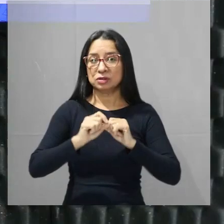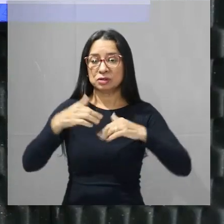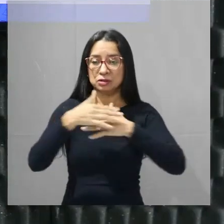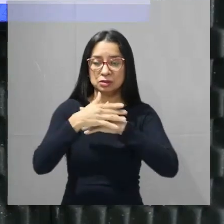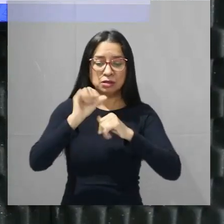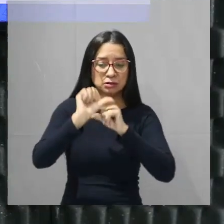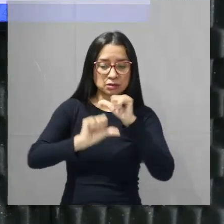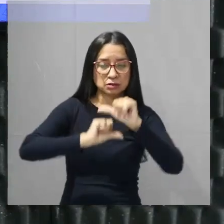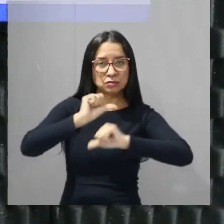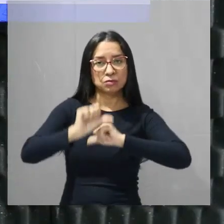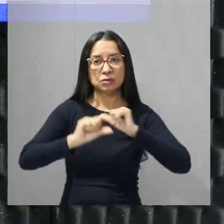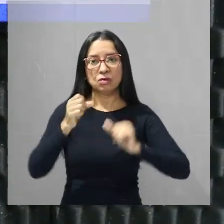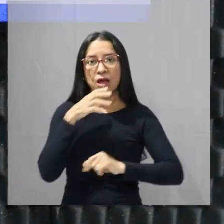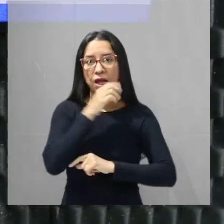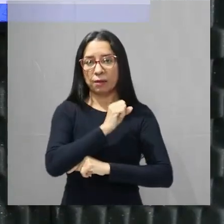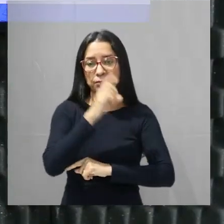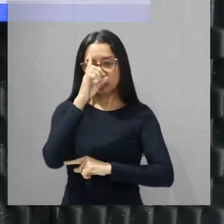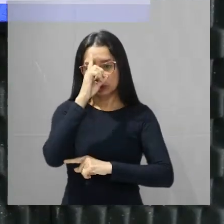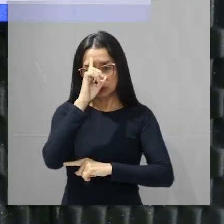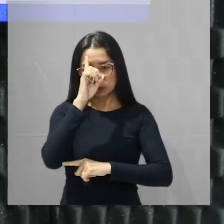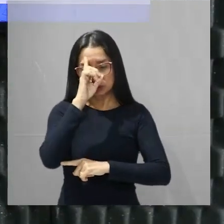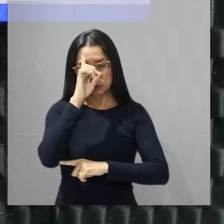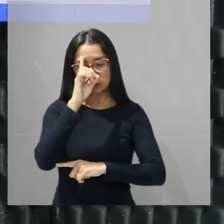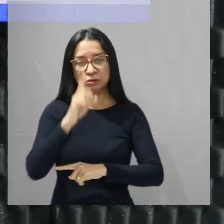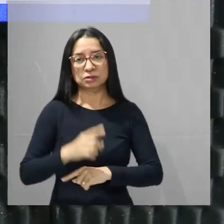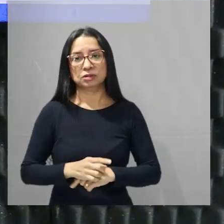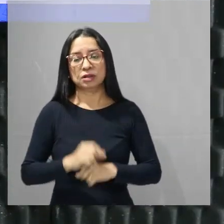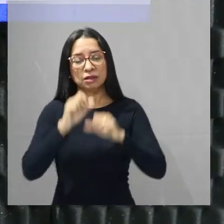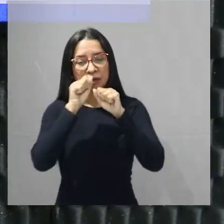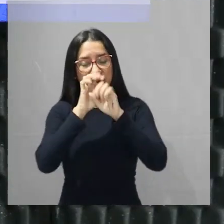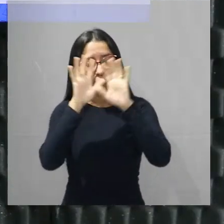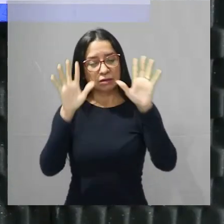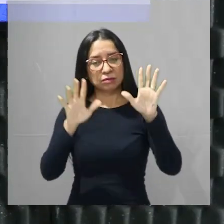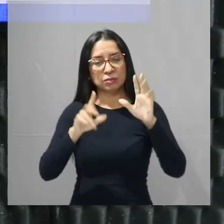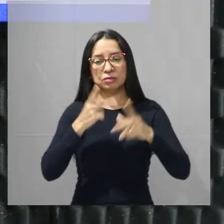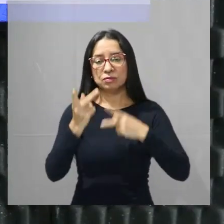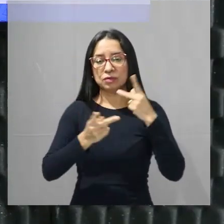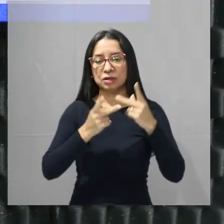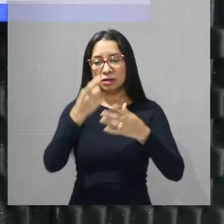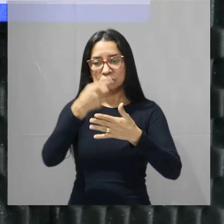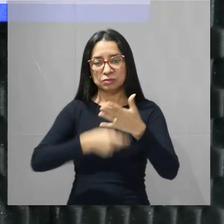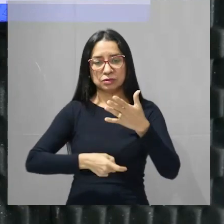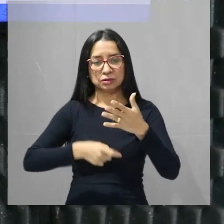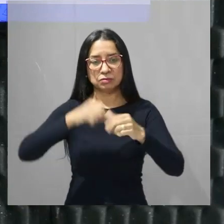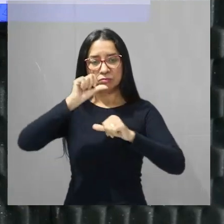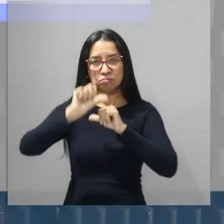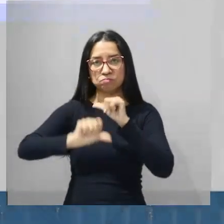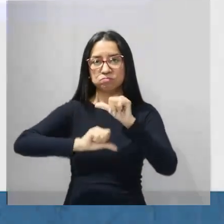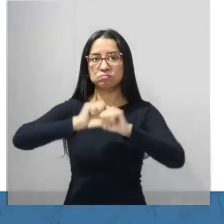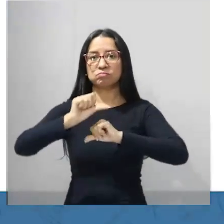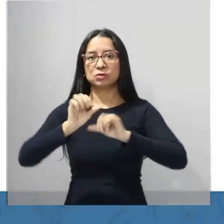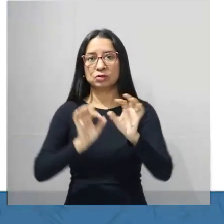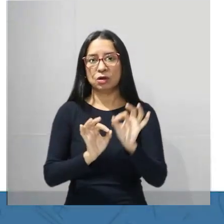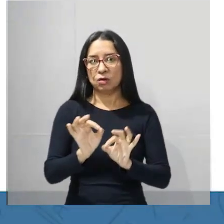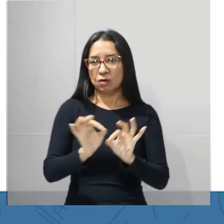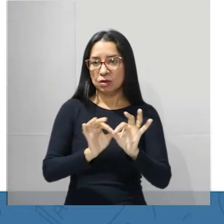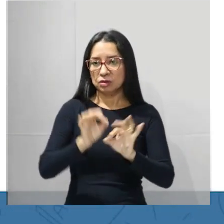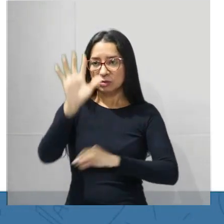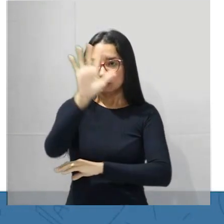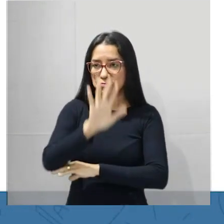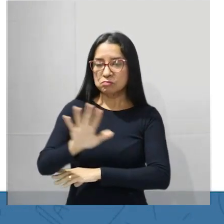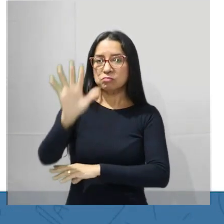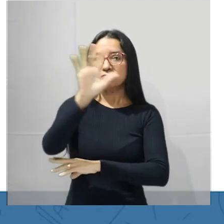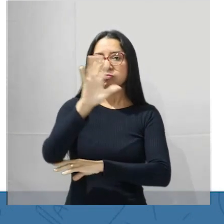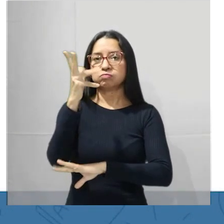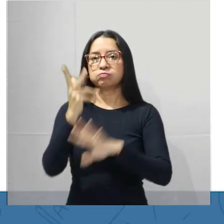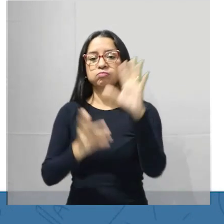né? Então, logo, claramente, o que foi dito no texto é consequência de quê? Da alteração da organização da paisagem geográfica, ou